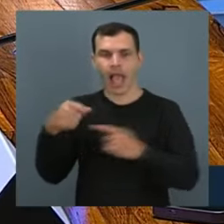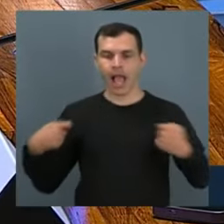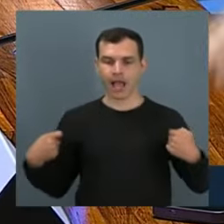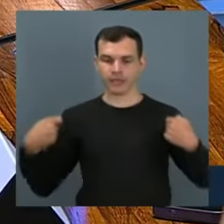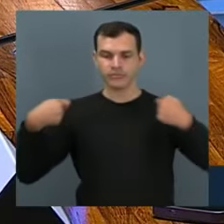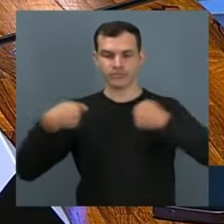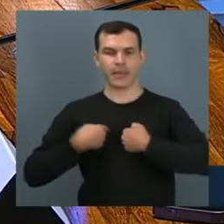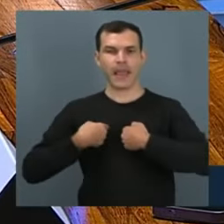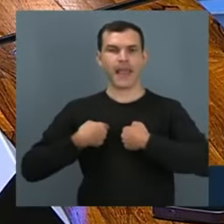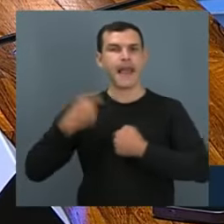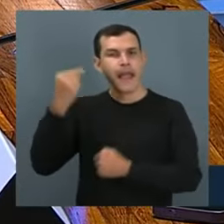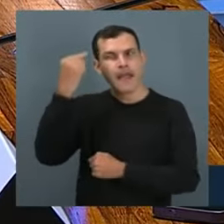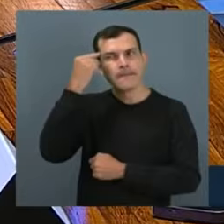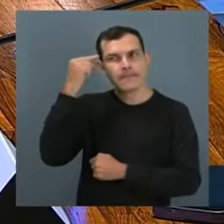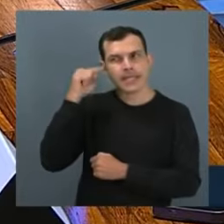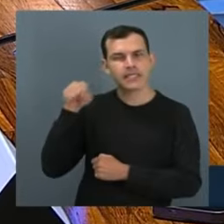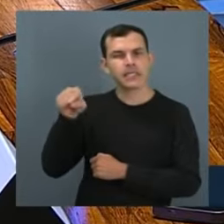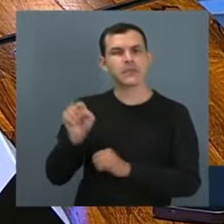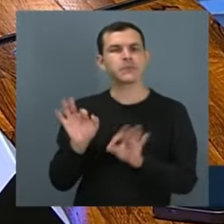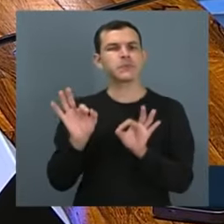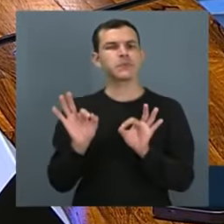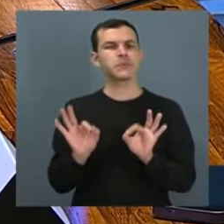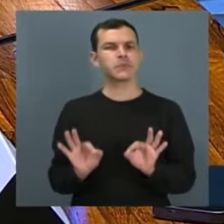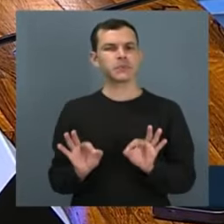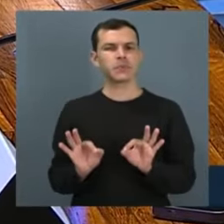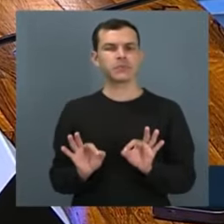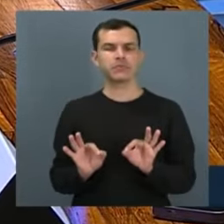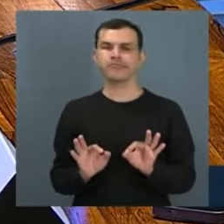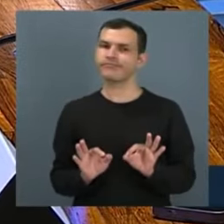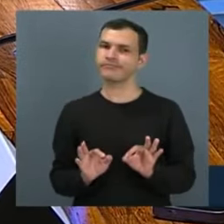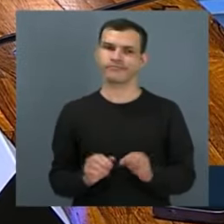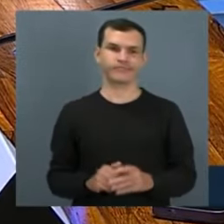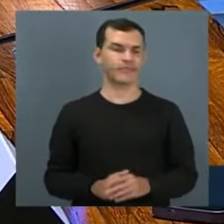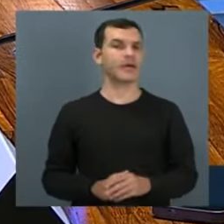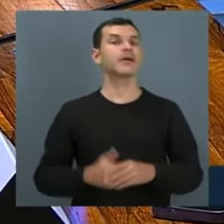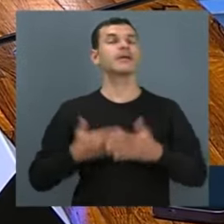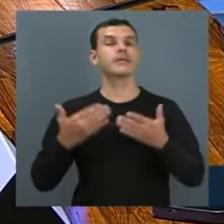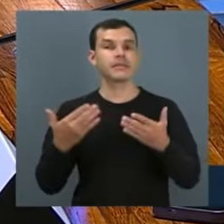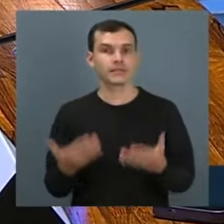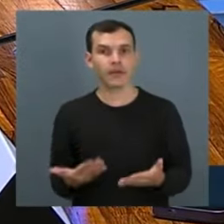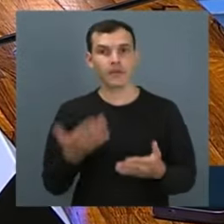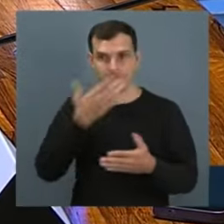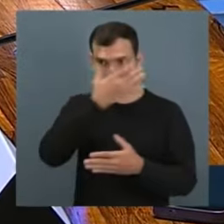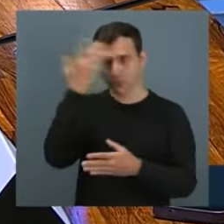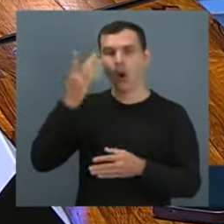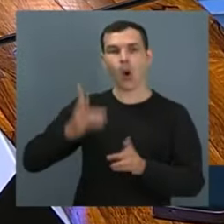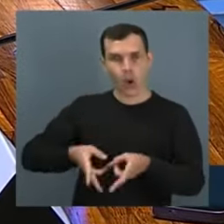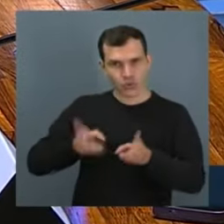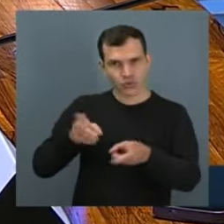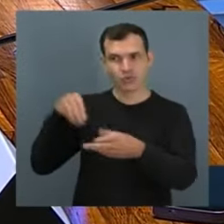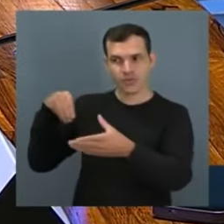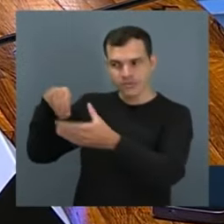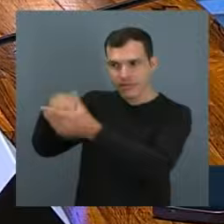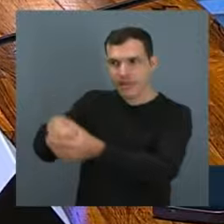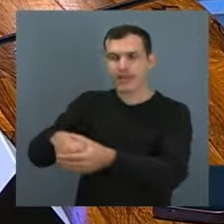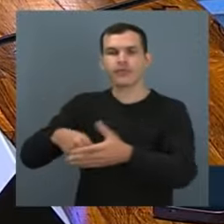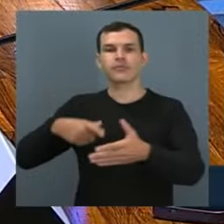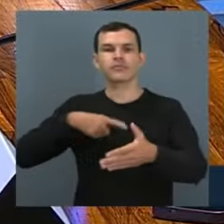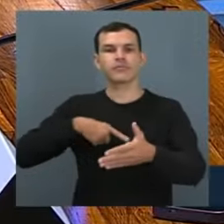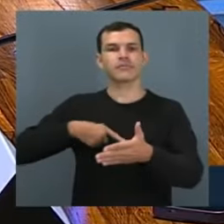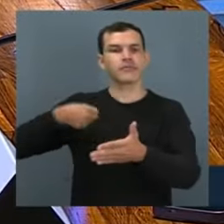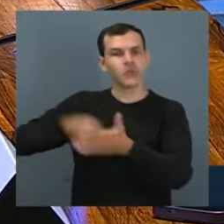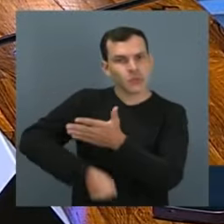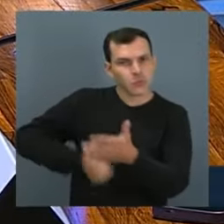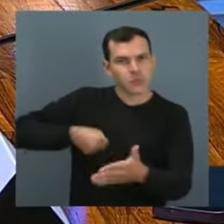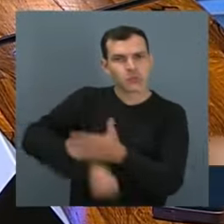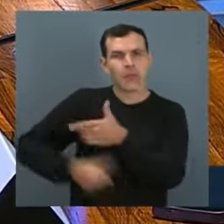será sabatinado nessa casa. Porque quando eles chegam lá, eles continuam a militância, nem que seja na última